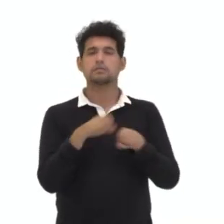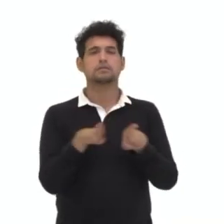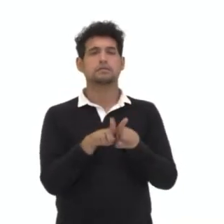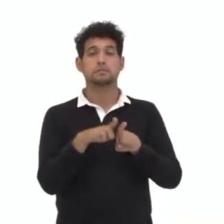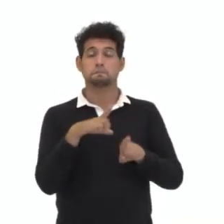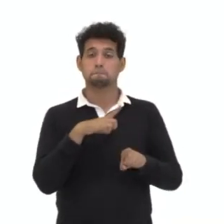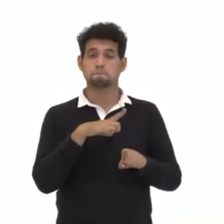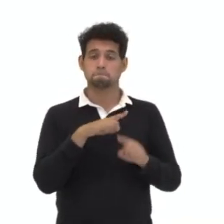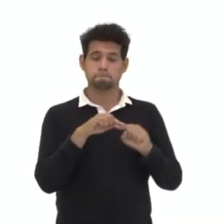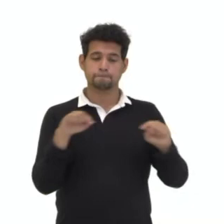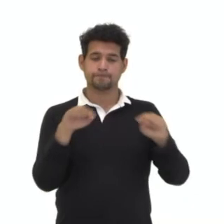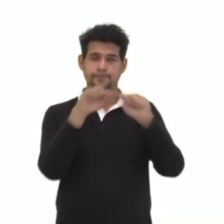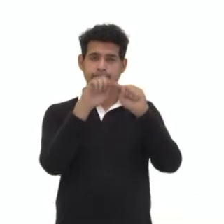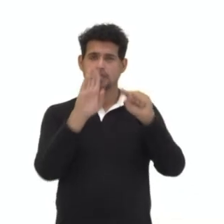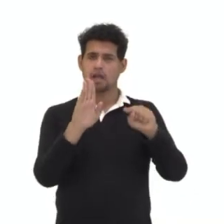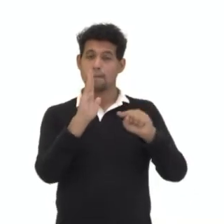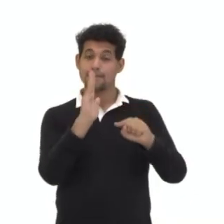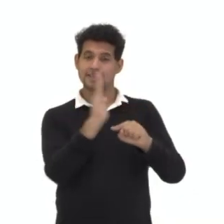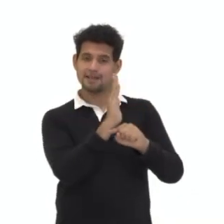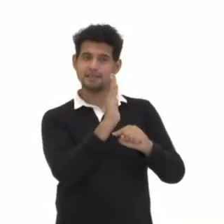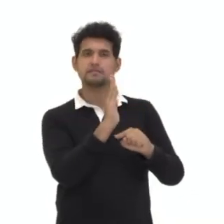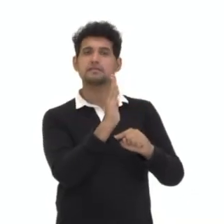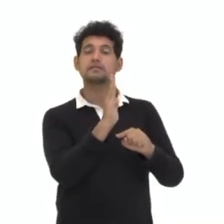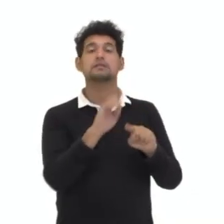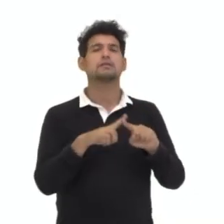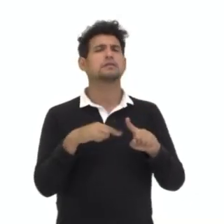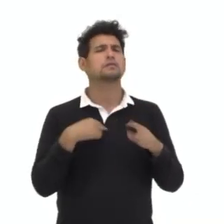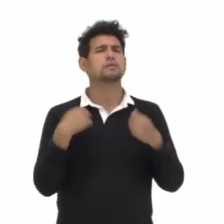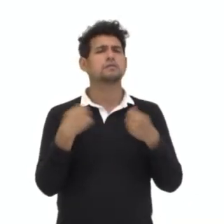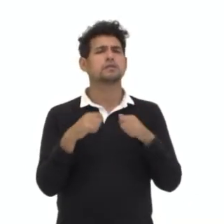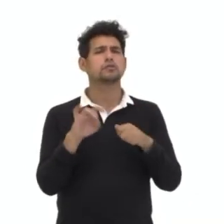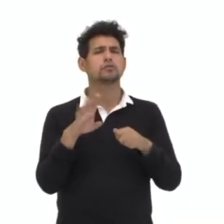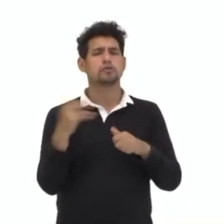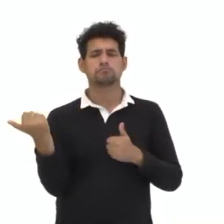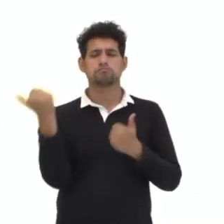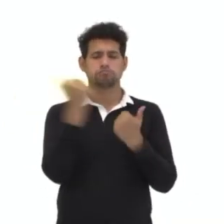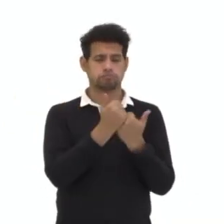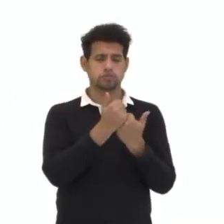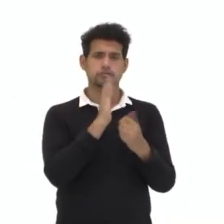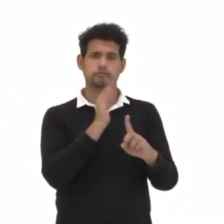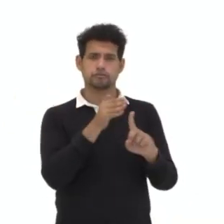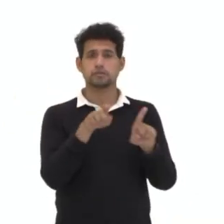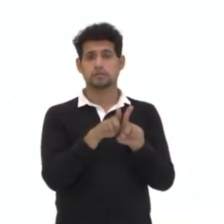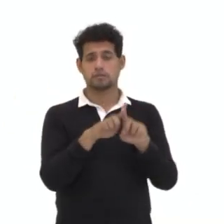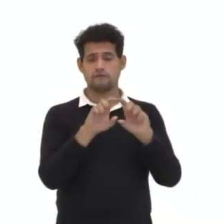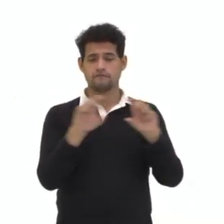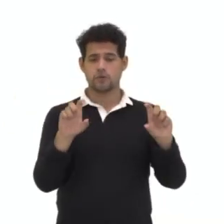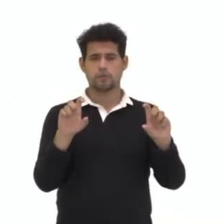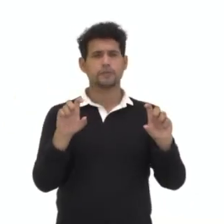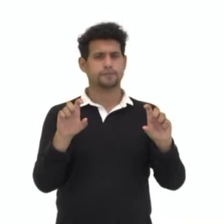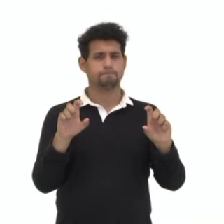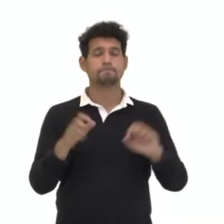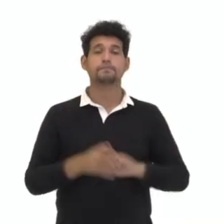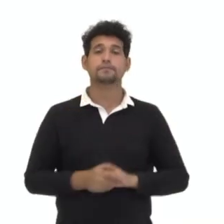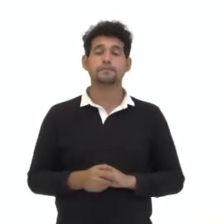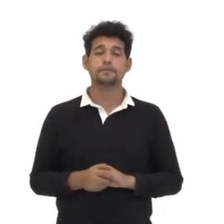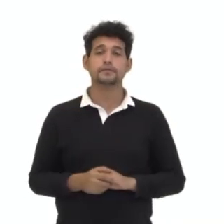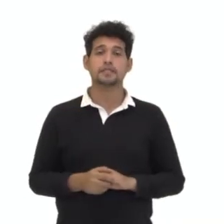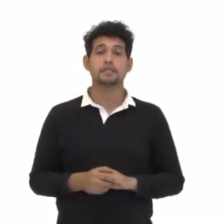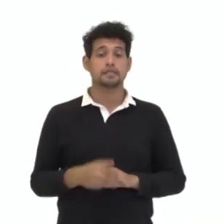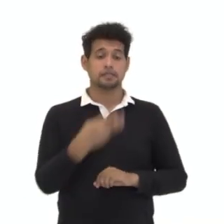do meu triângulo, que é a metade, que é 5, basta eu substituir diretamente na fórmula, certo?